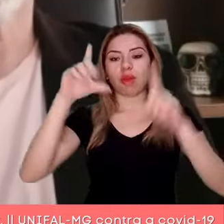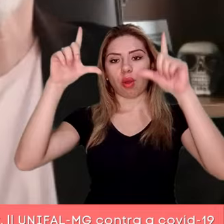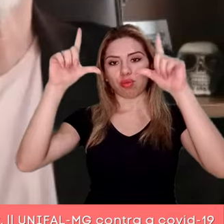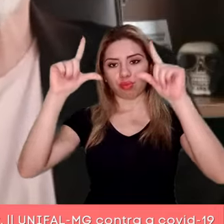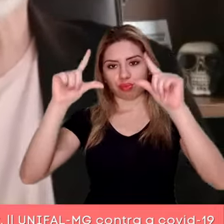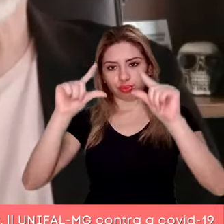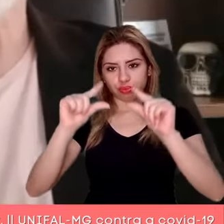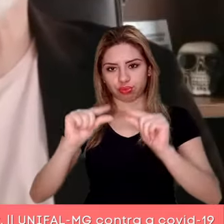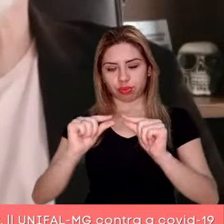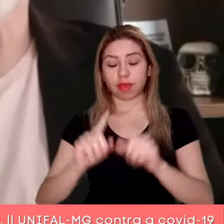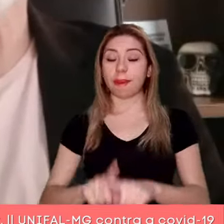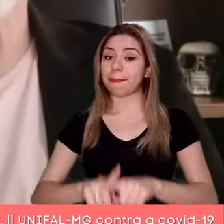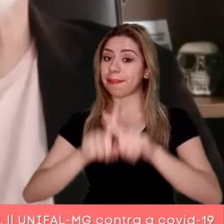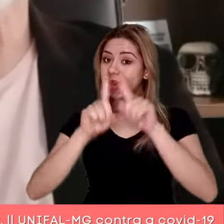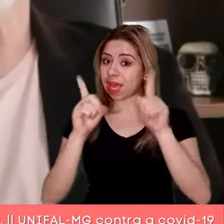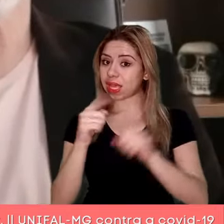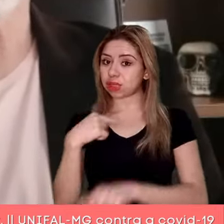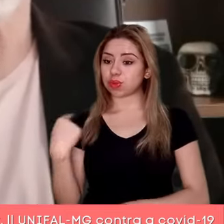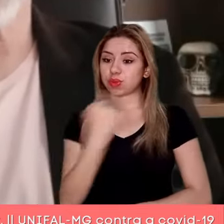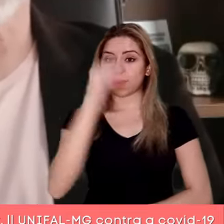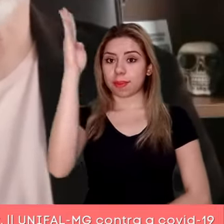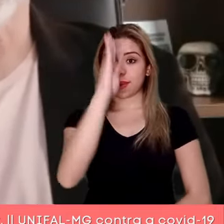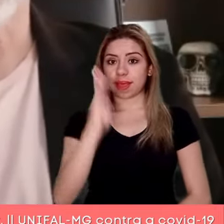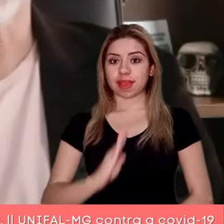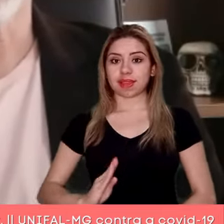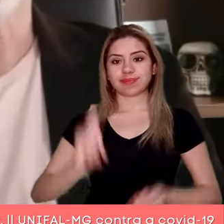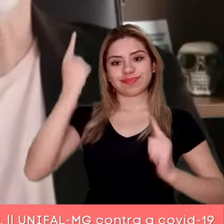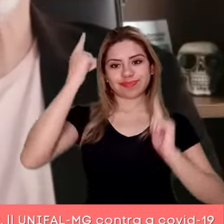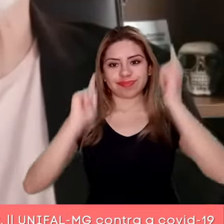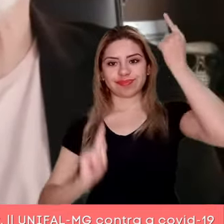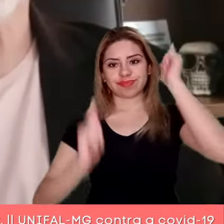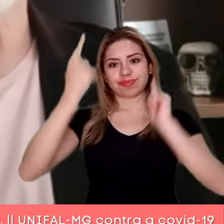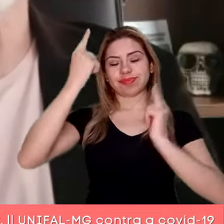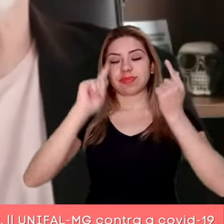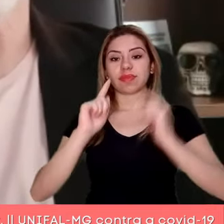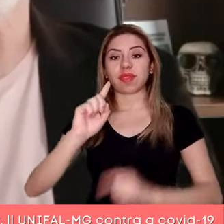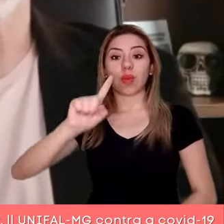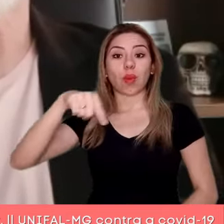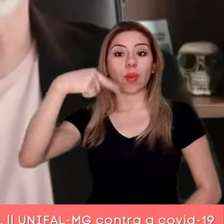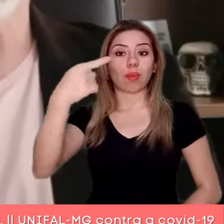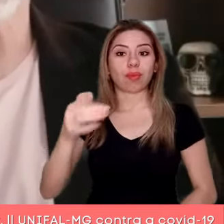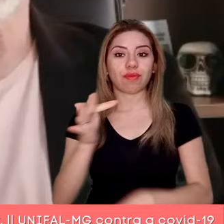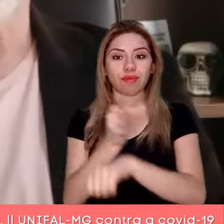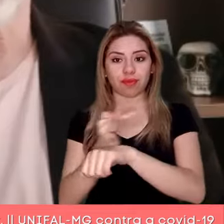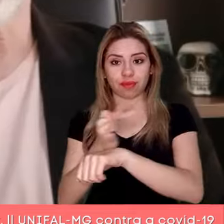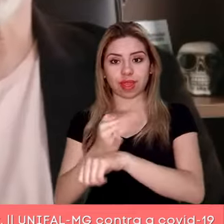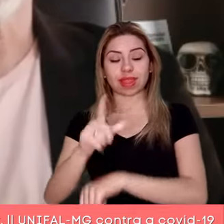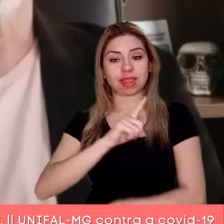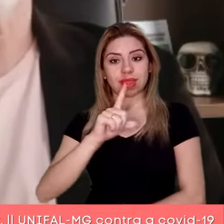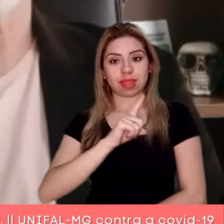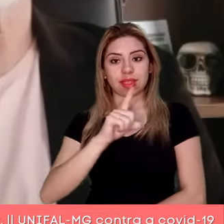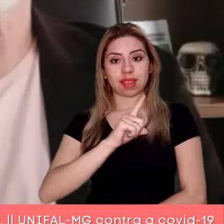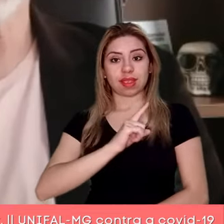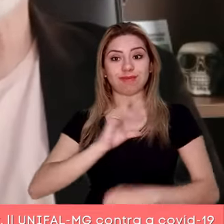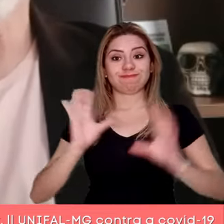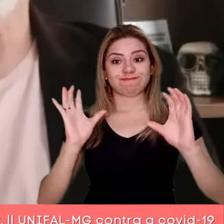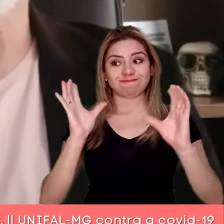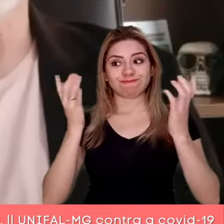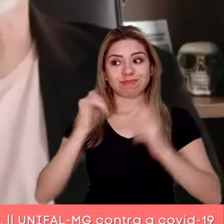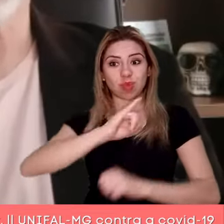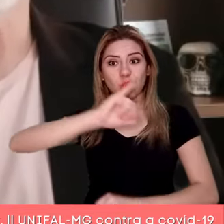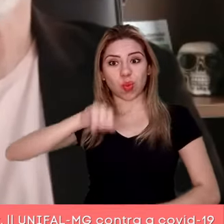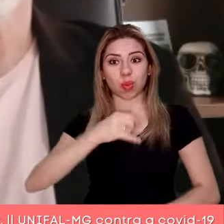consistentemente. No entanto, nós somos o país do carnaval, e esse próximo feriado de carnaval é uma